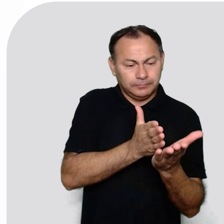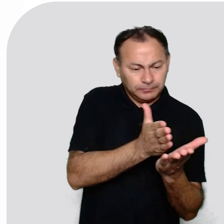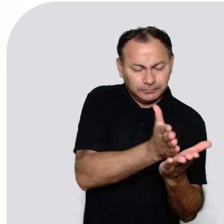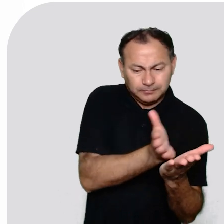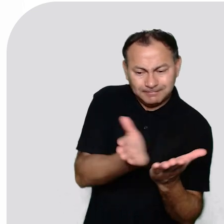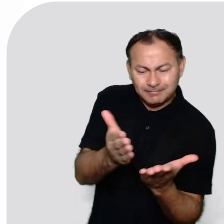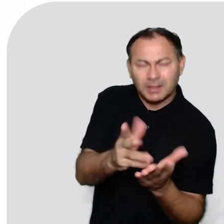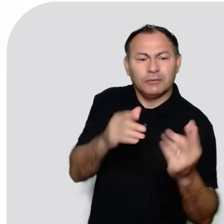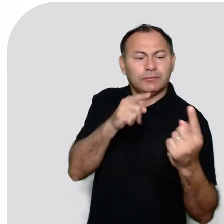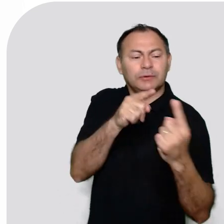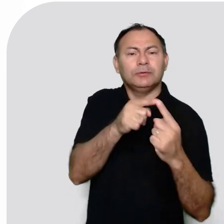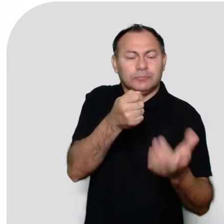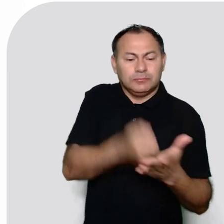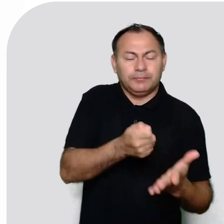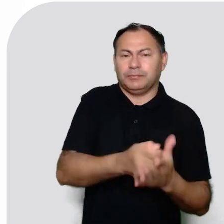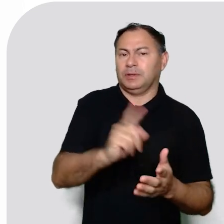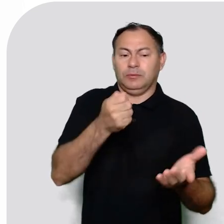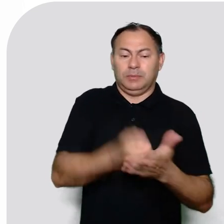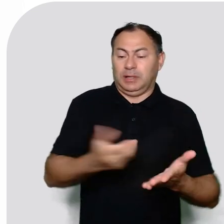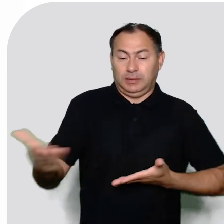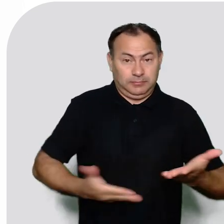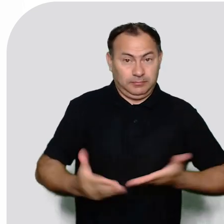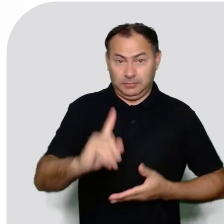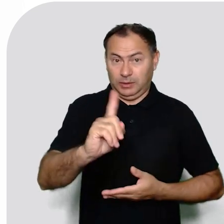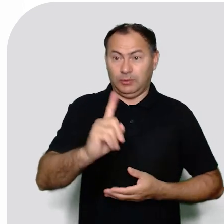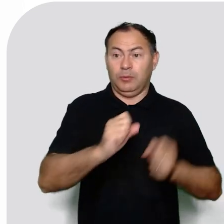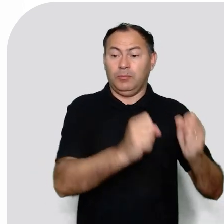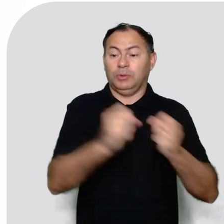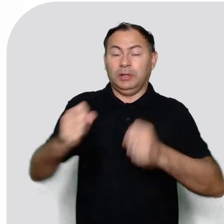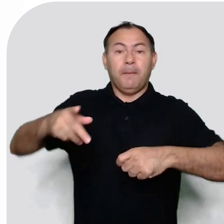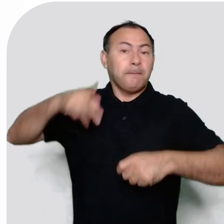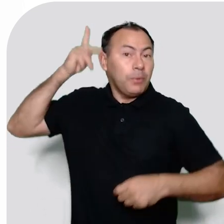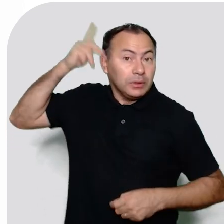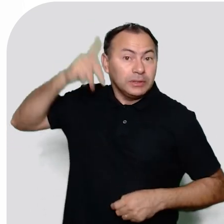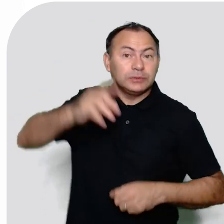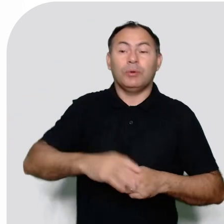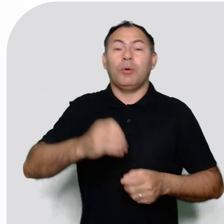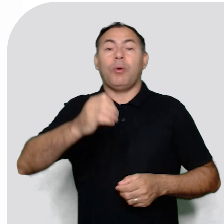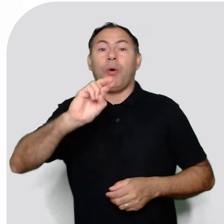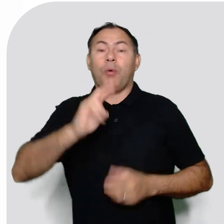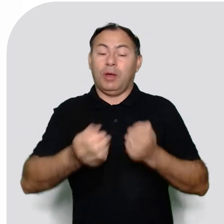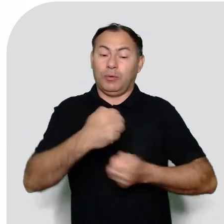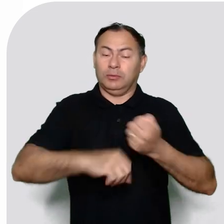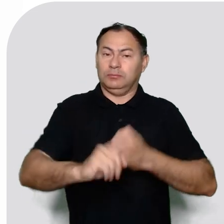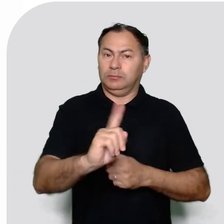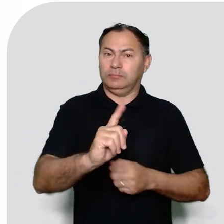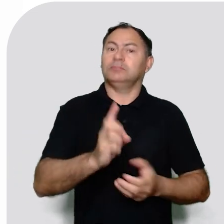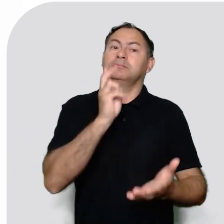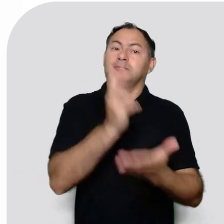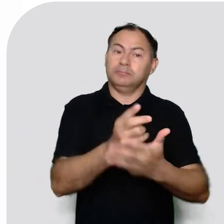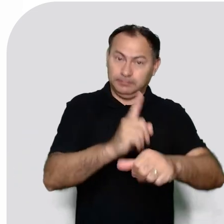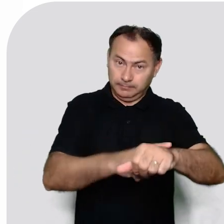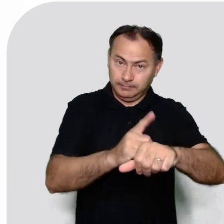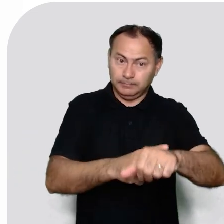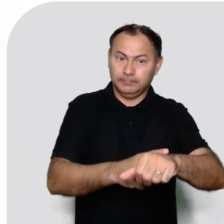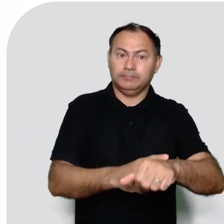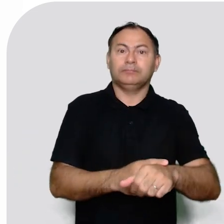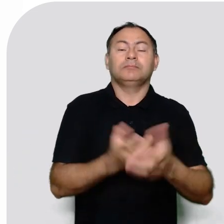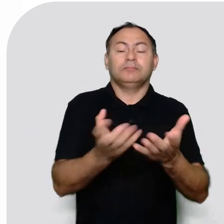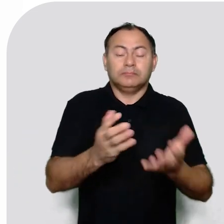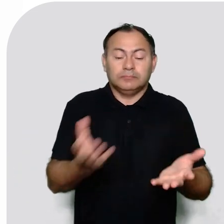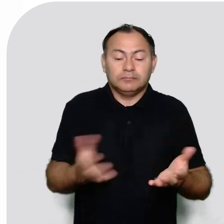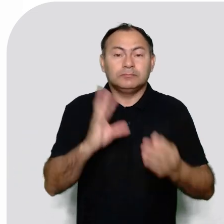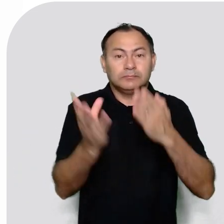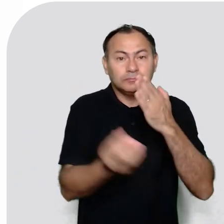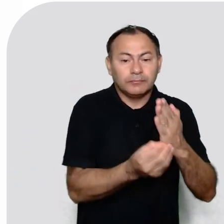próprio, não seja obrigada a servir os poderes políticos ou econômicos. Ao mesmo tempo,